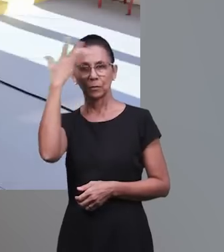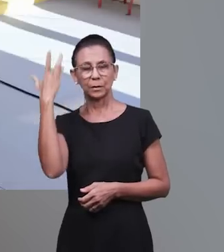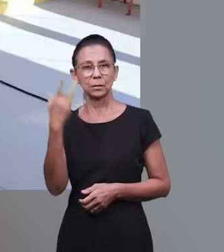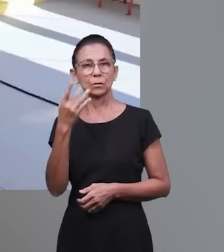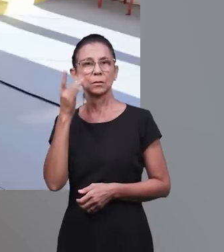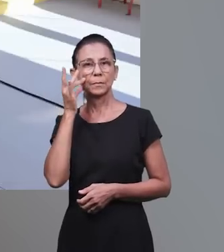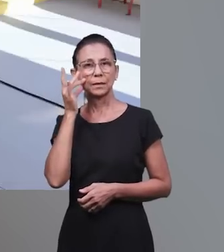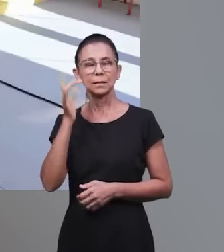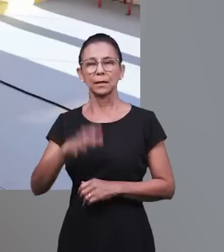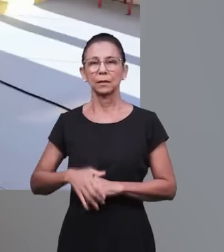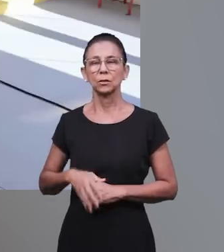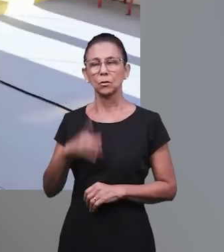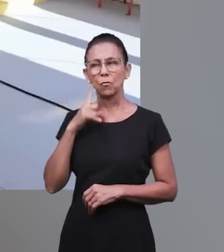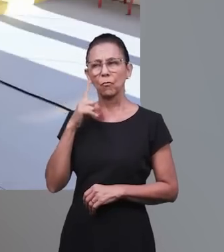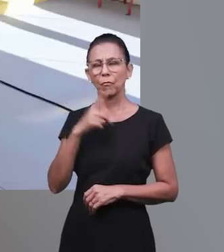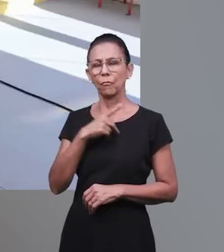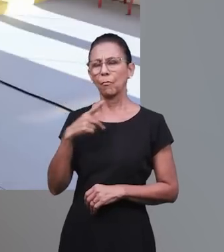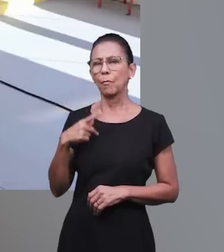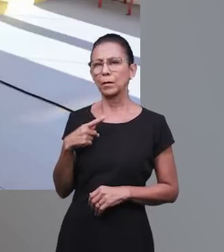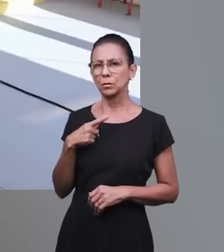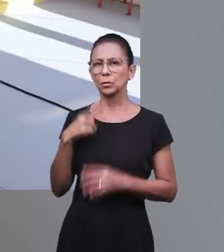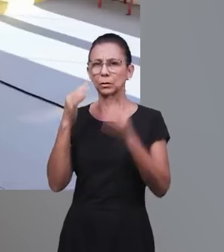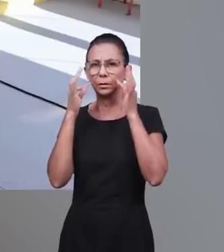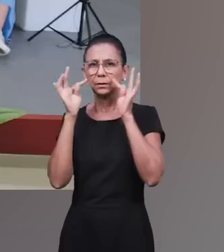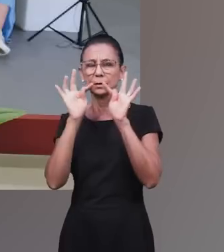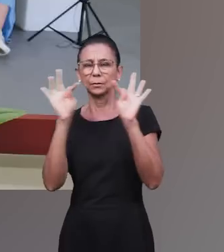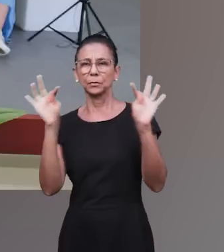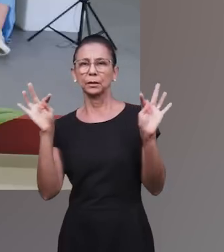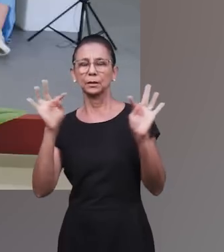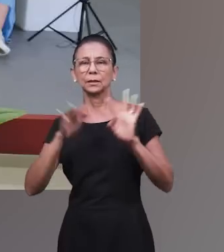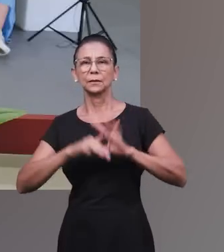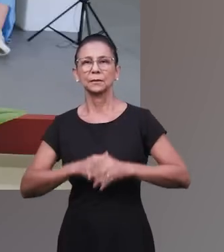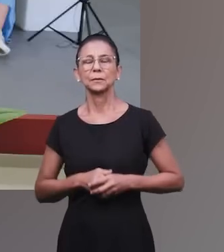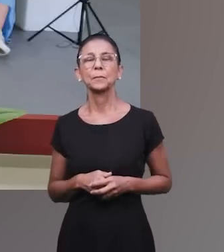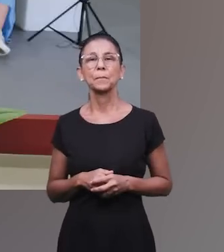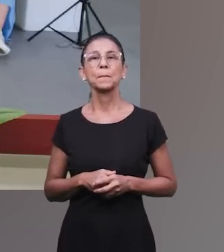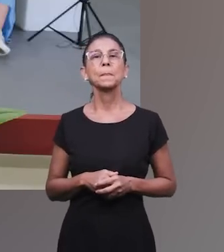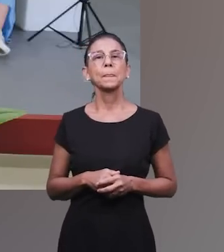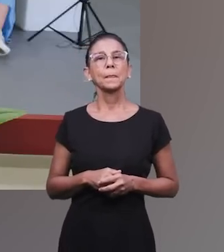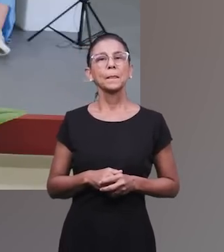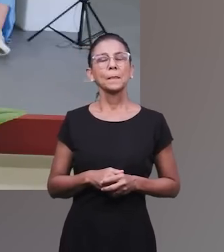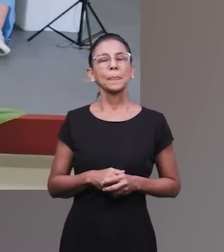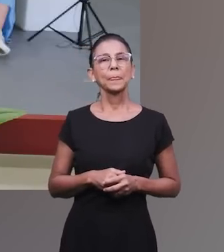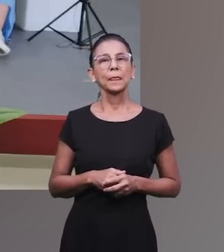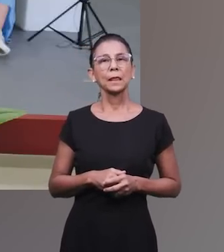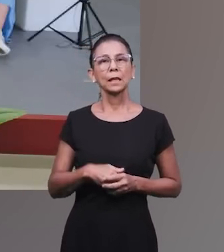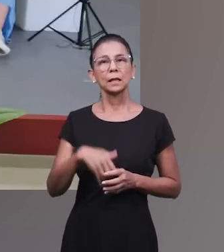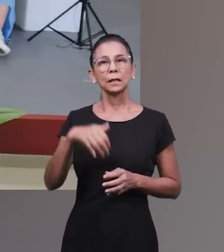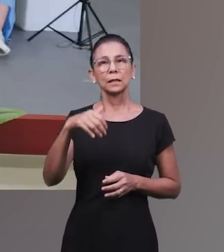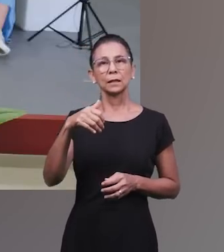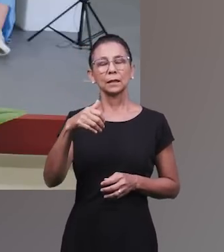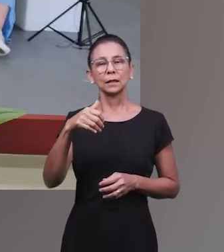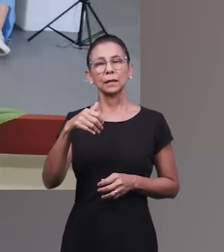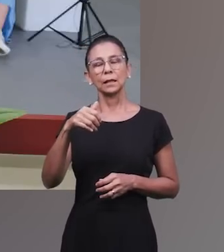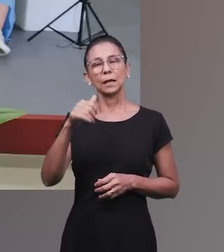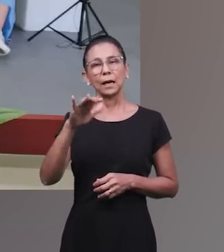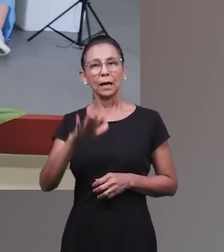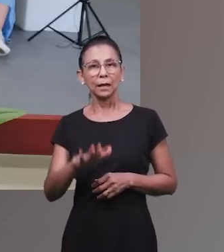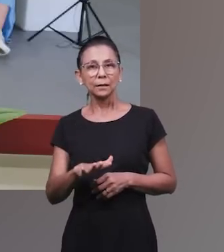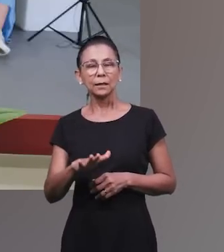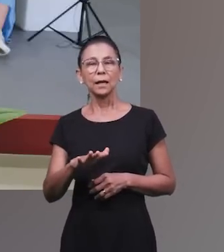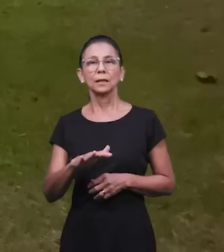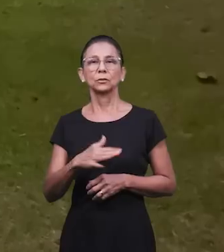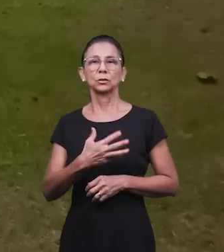Confira a entrevista do pastor Fádio Zalvin, de Blumenau, sobre a aula que ele ministrou presencialmente às 14 horas antes do retorno